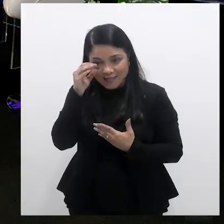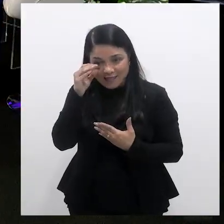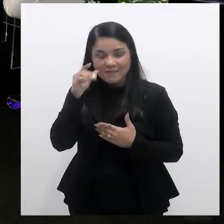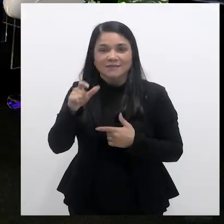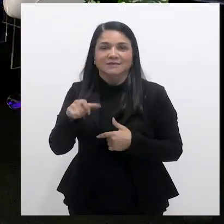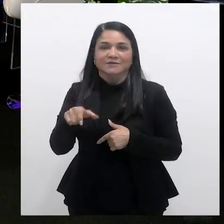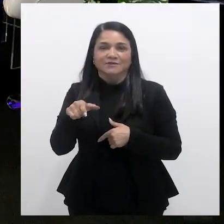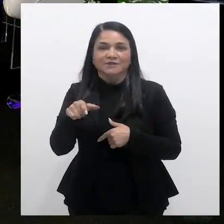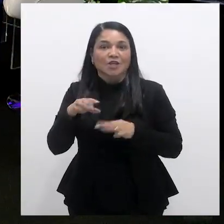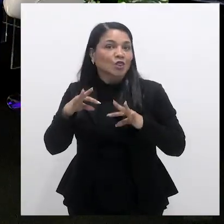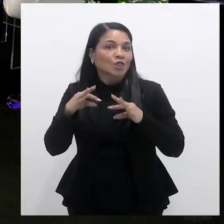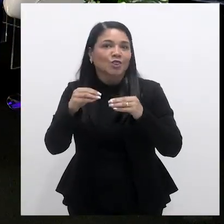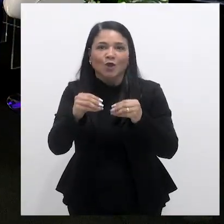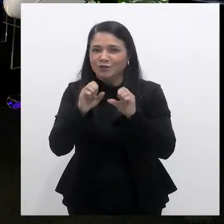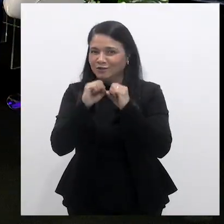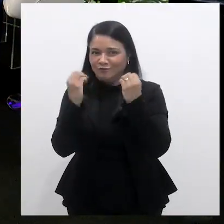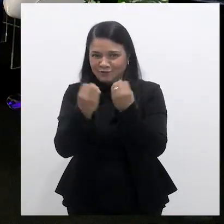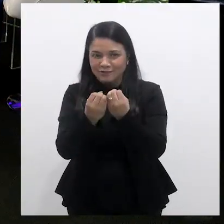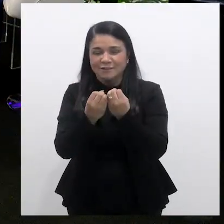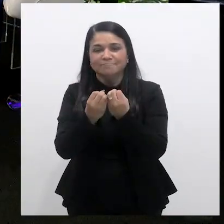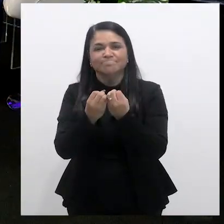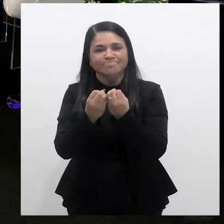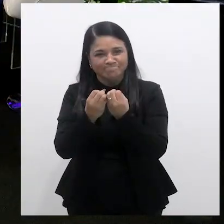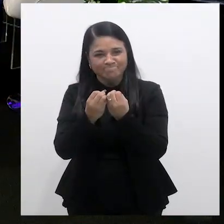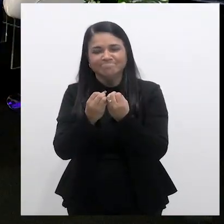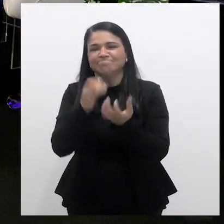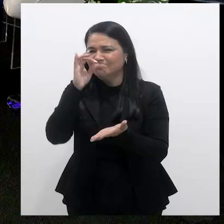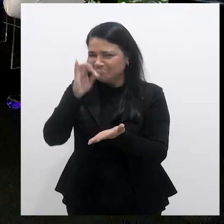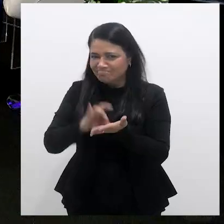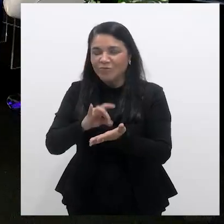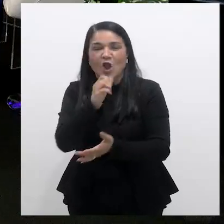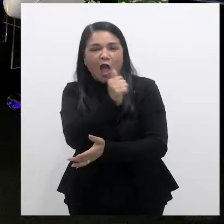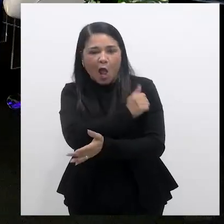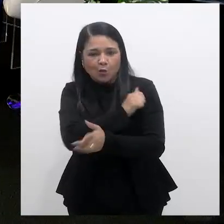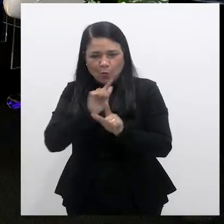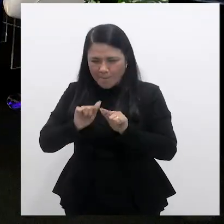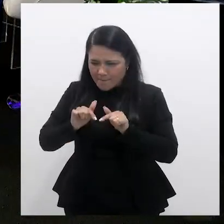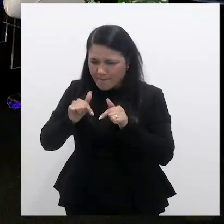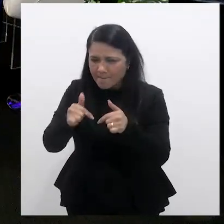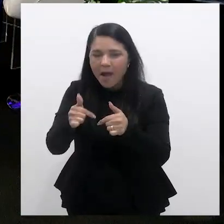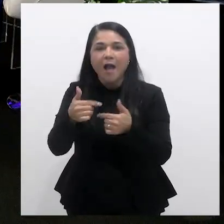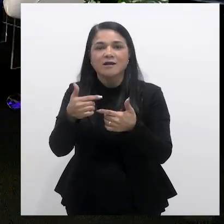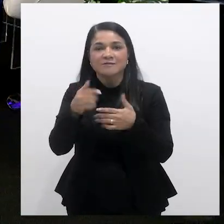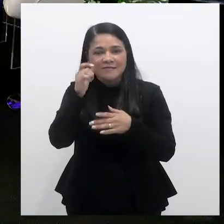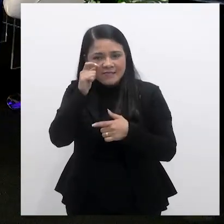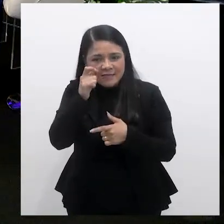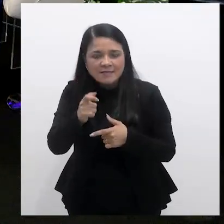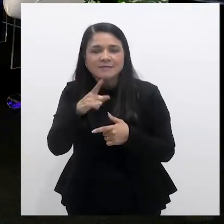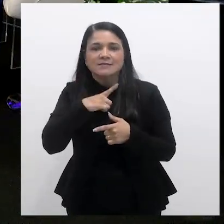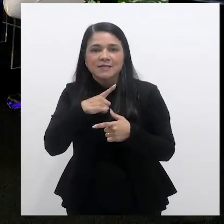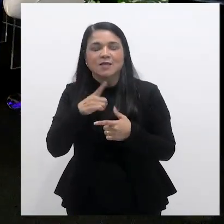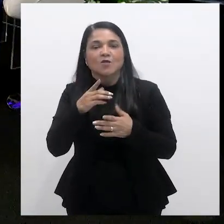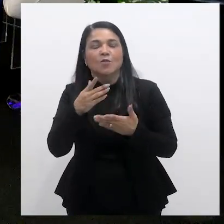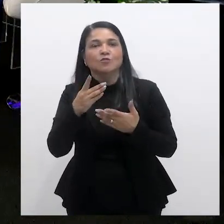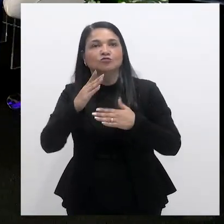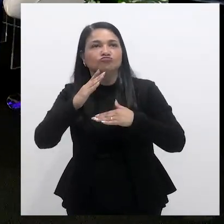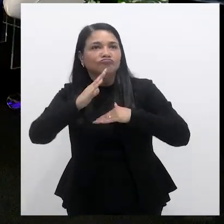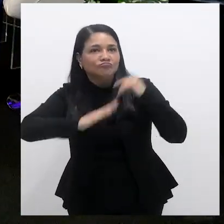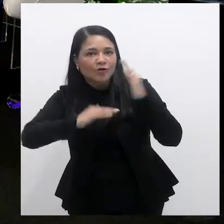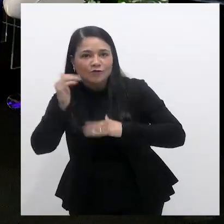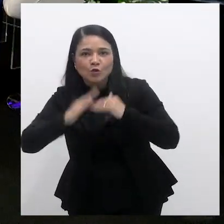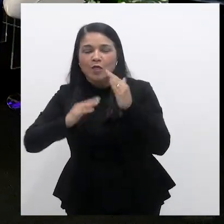interessados? Todas, porque eles botam a mão na massa mesmo. Esse diferencial, como eu estava falando, de ter